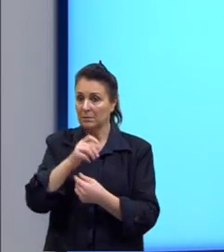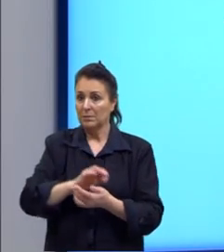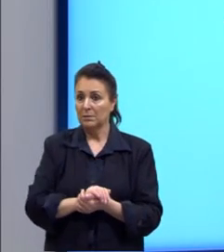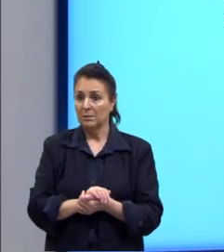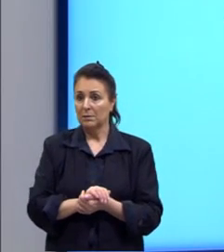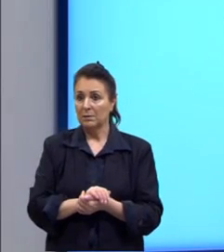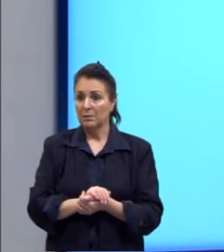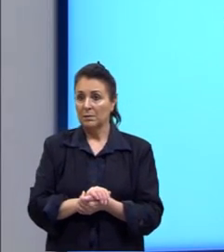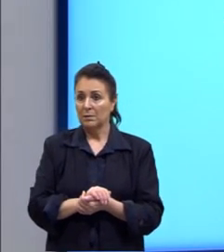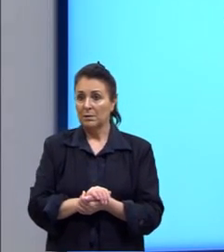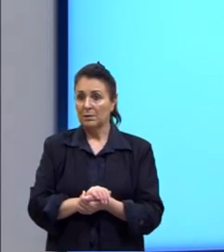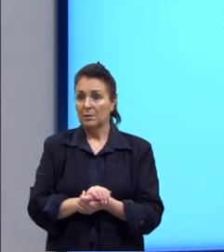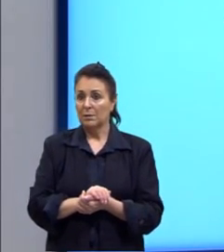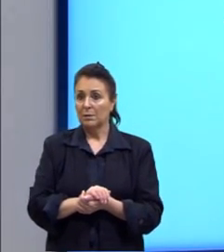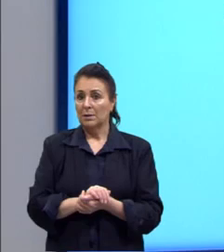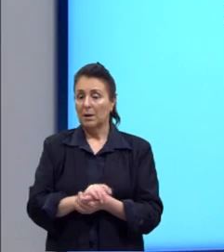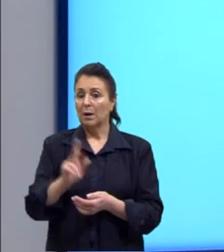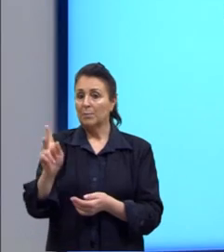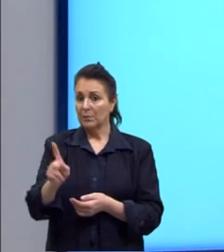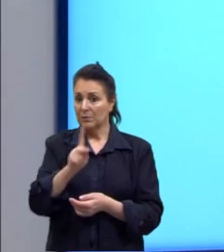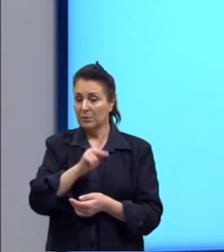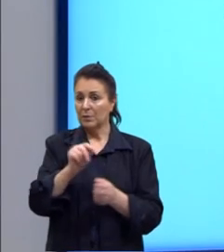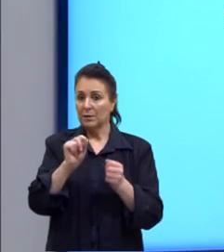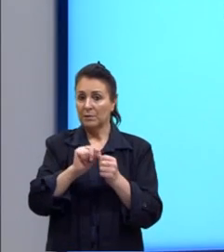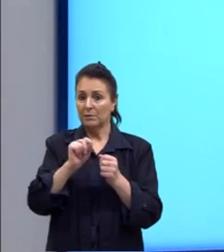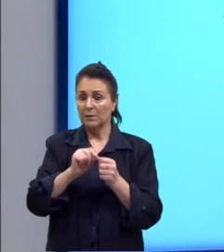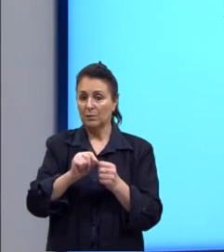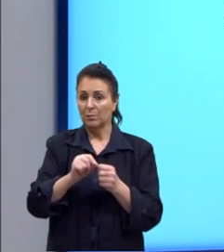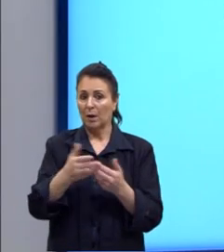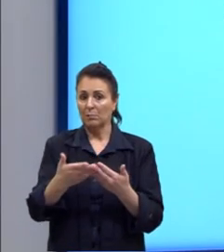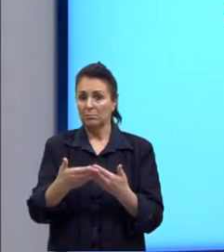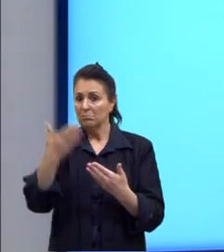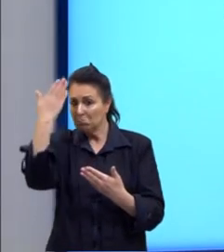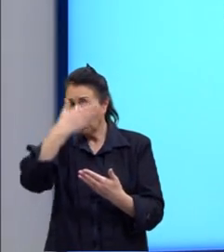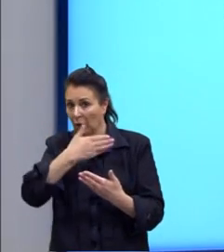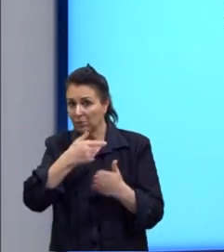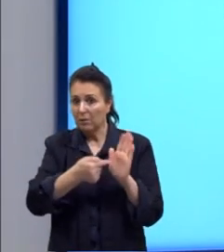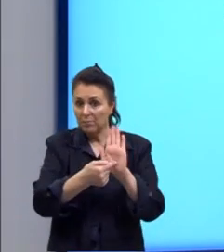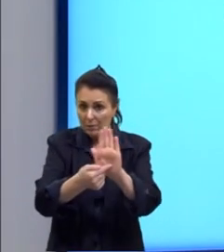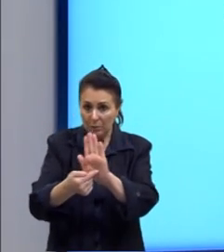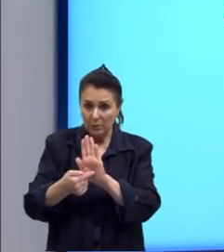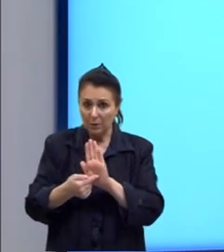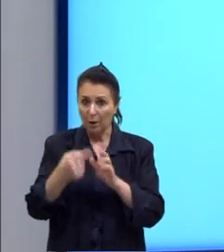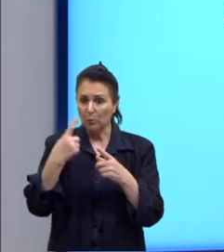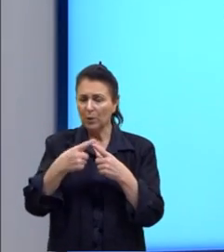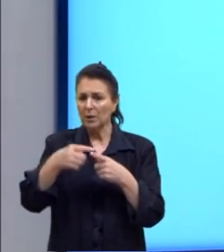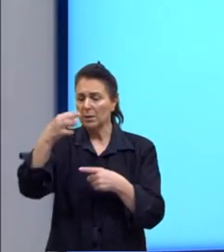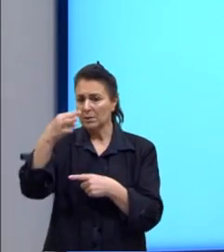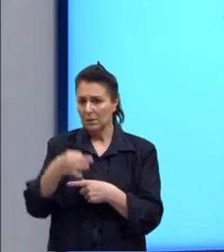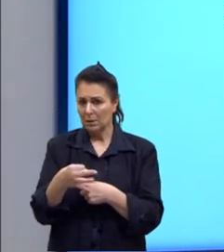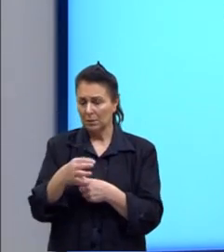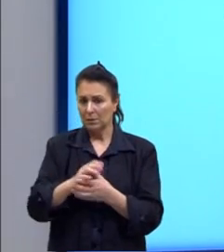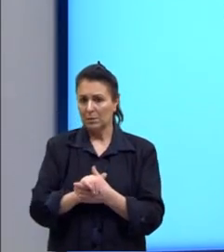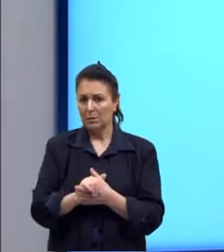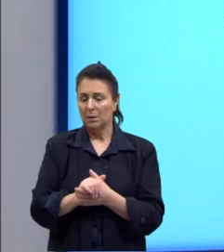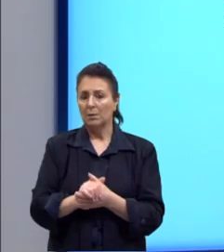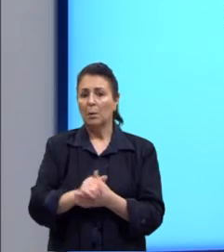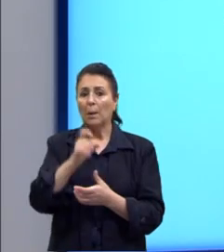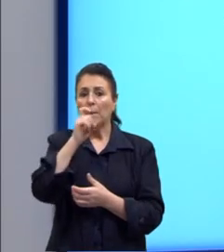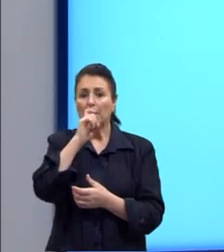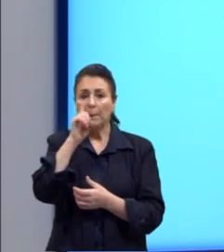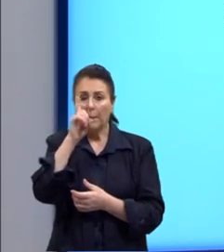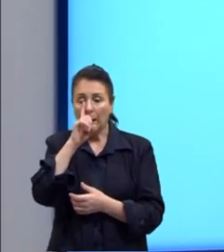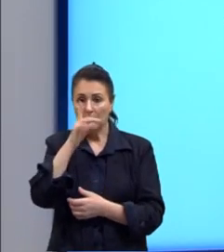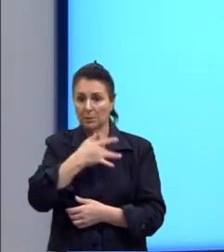e aqui ó gente eu fiz essa a prova real dessa questão por quê que tá certa tá então paz